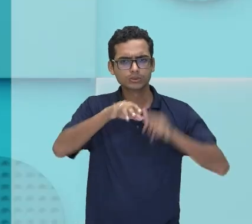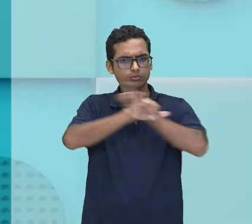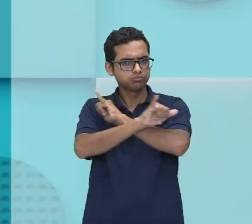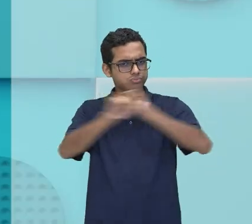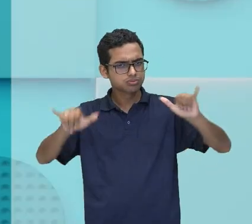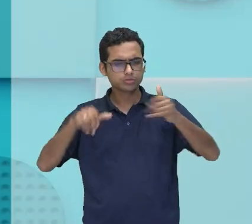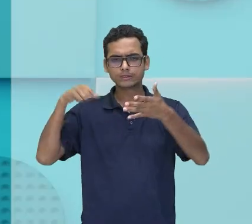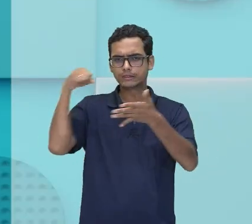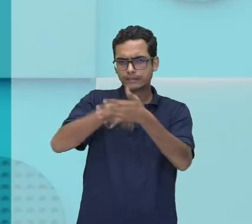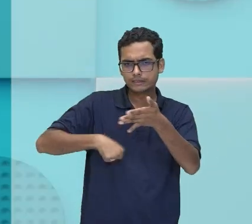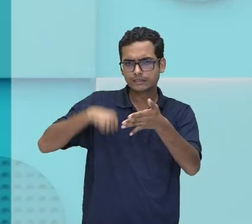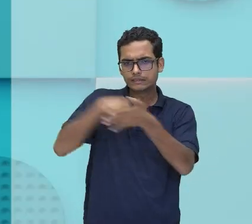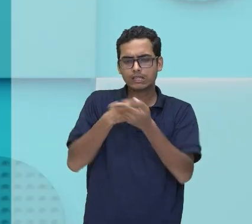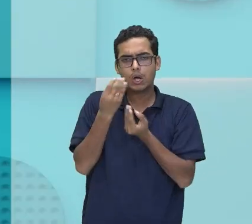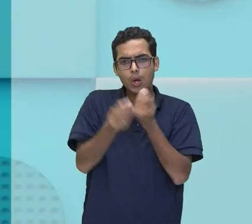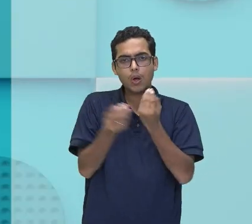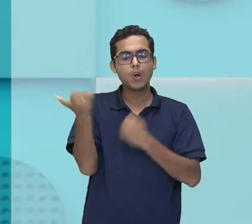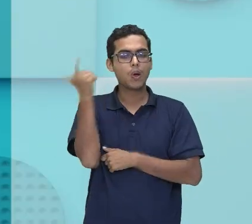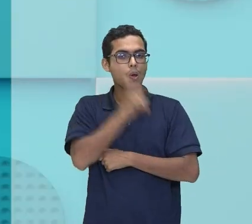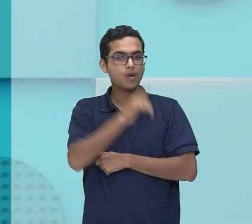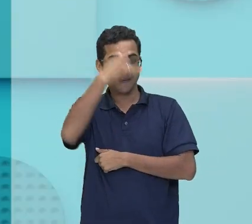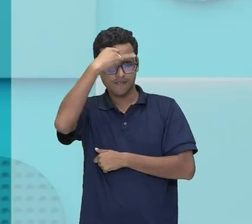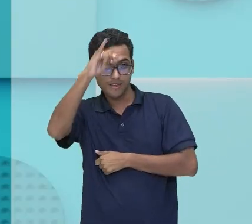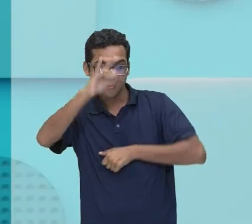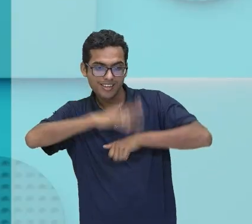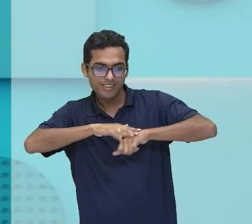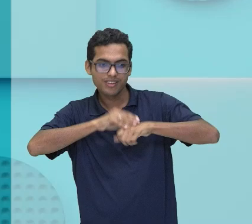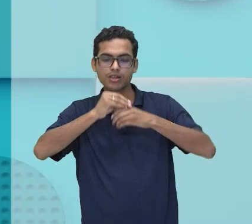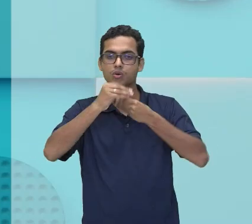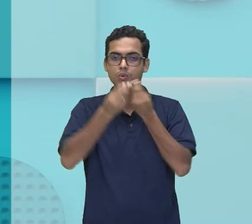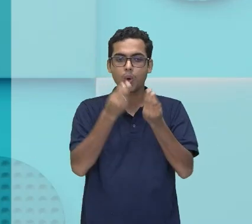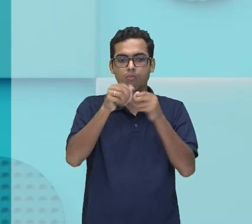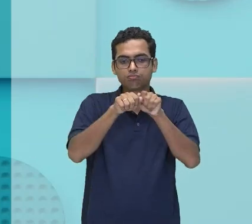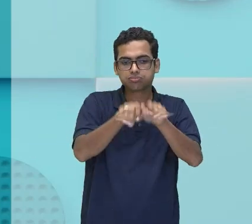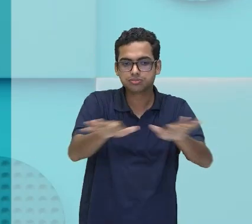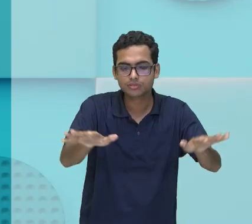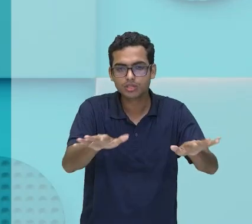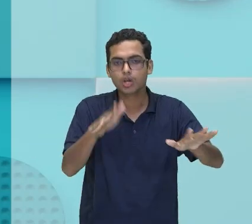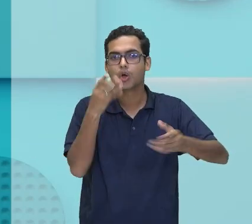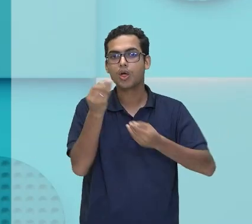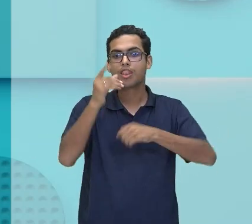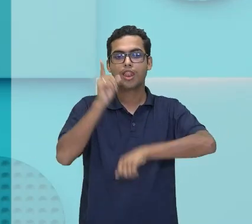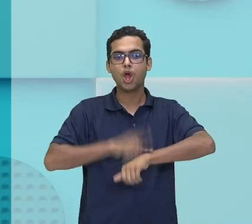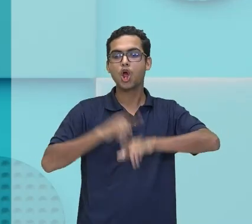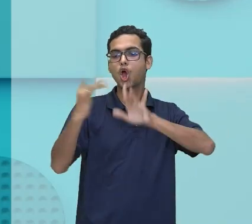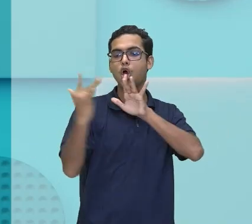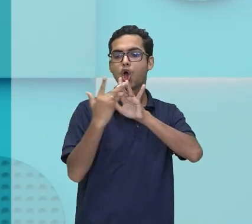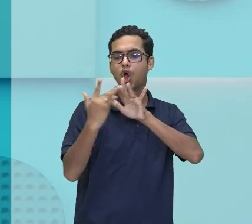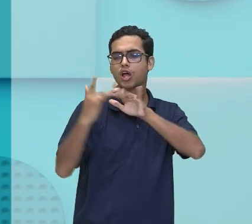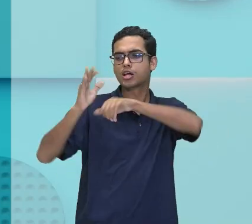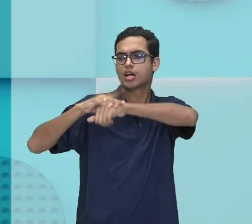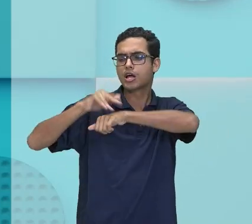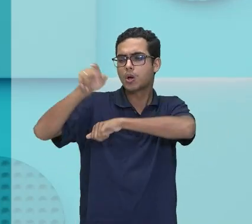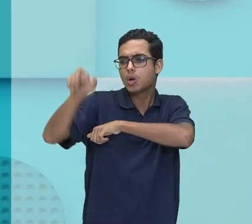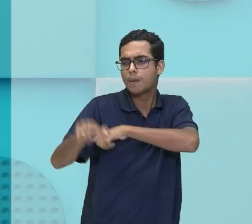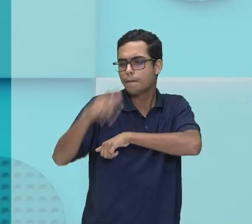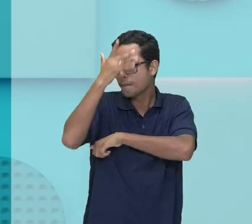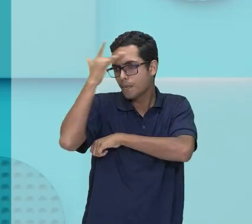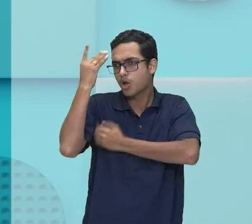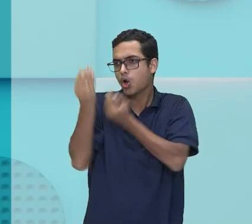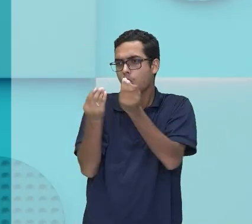deve proceder para evitar essas doenças e quando tem contato, como a gente deve proceder, quais são os remédios, que a gente